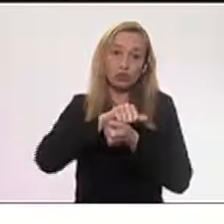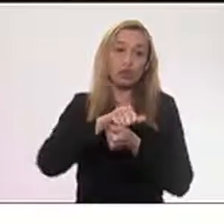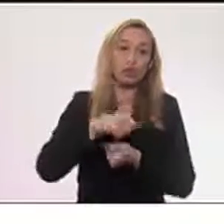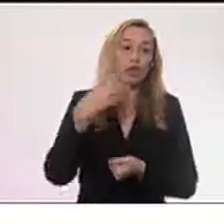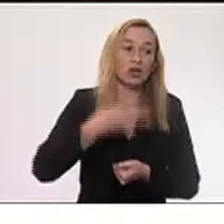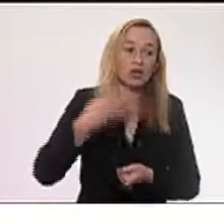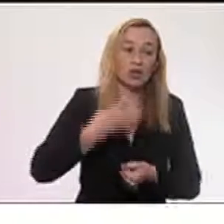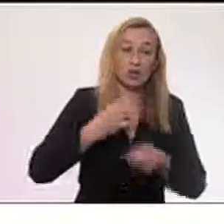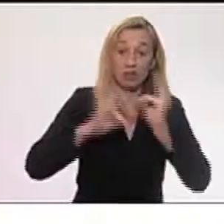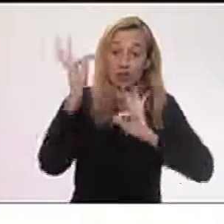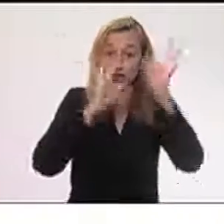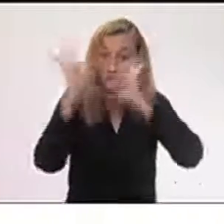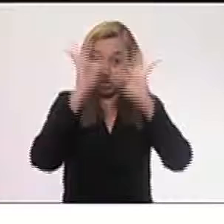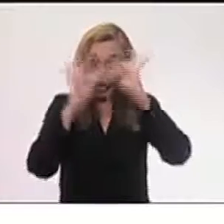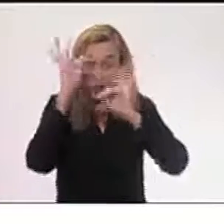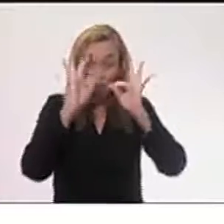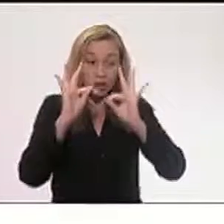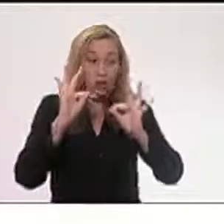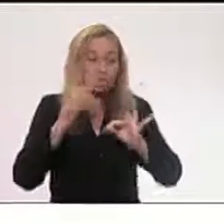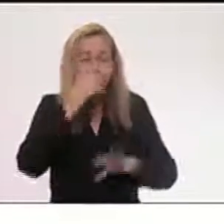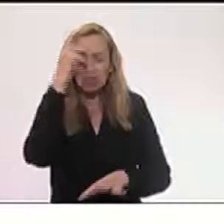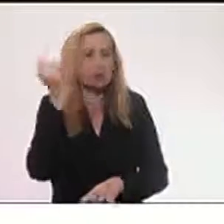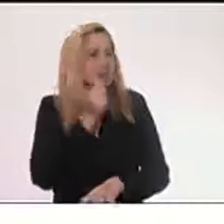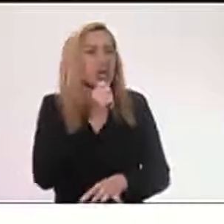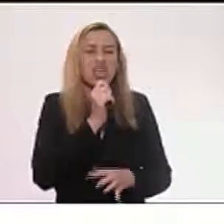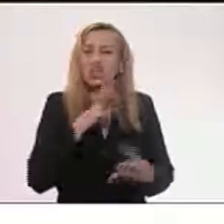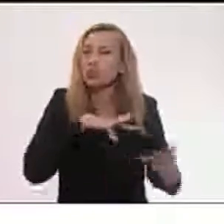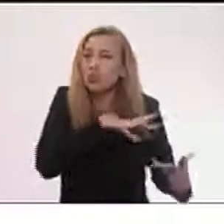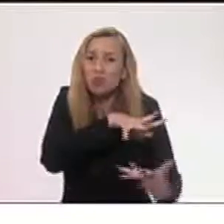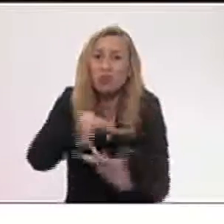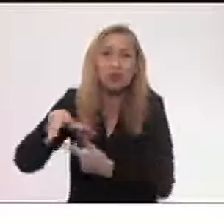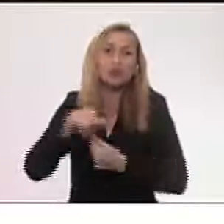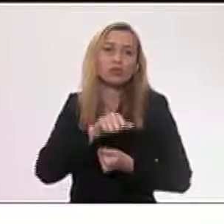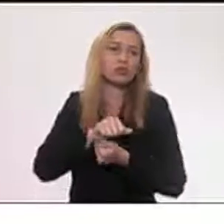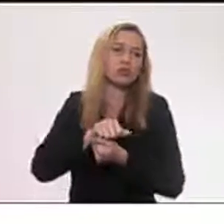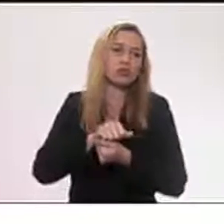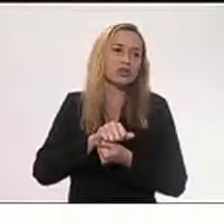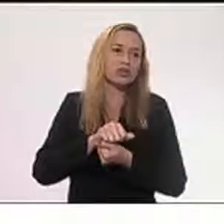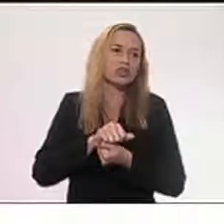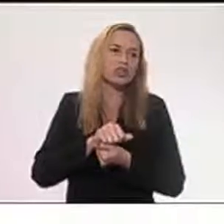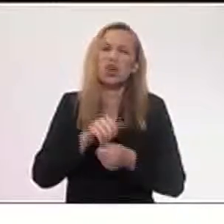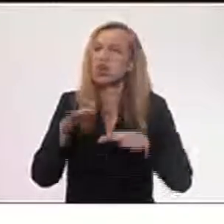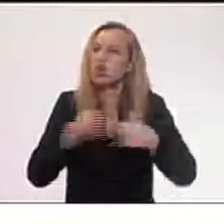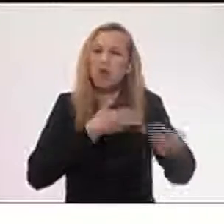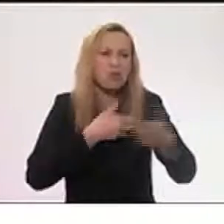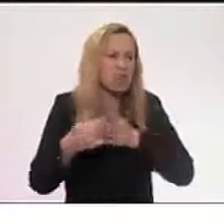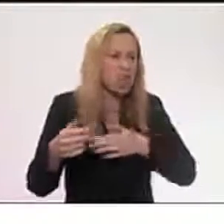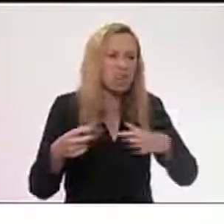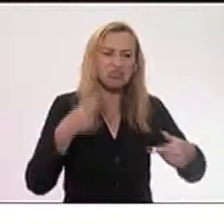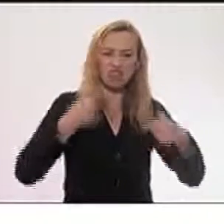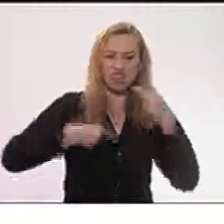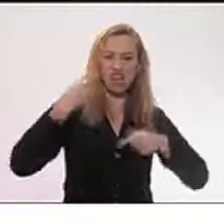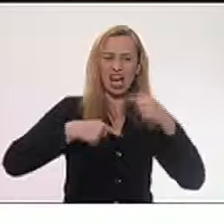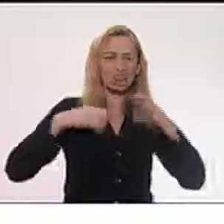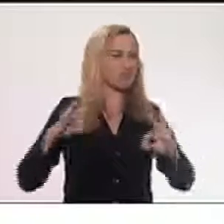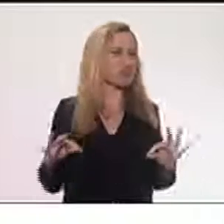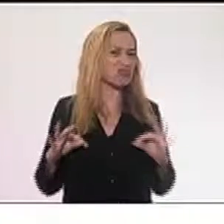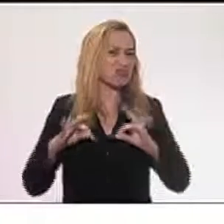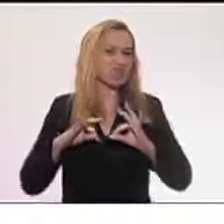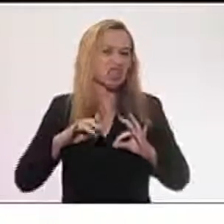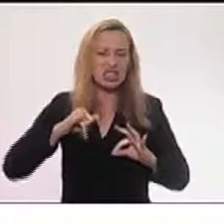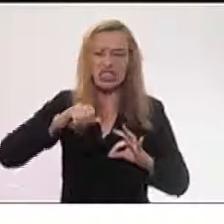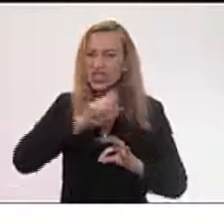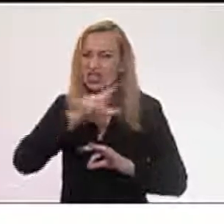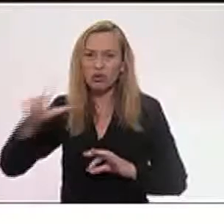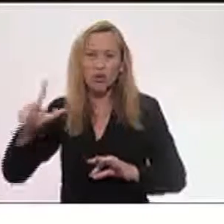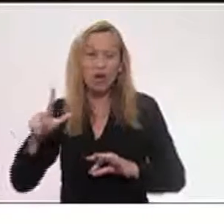tecnológica sobre a qual vivemos, não é? Nenhum país do mundo se coloca em qualquer mesa, em qualquer diálogo internacional,